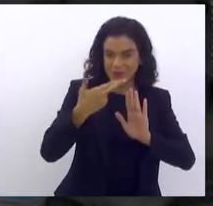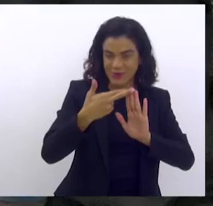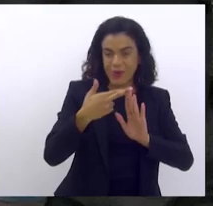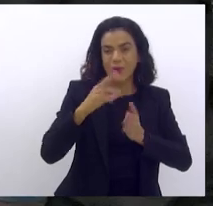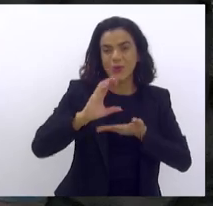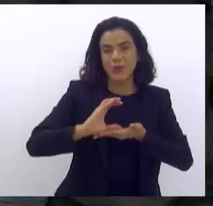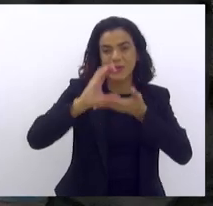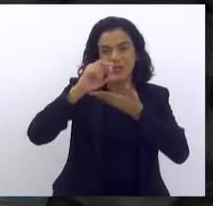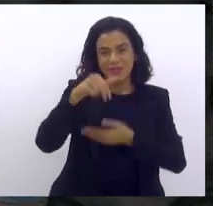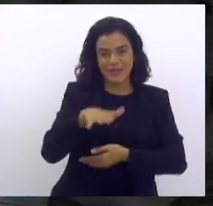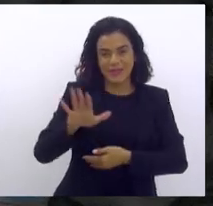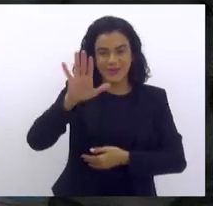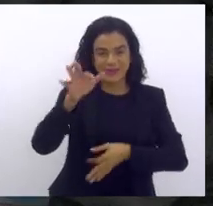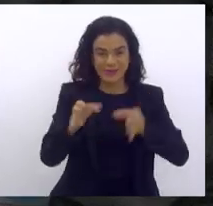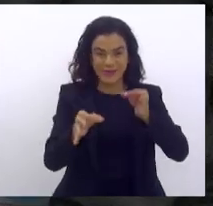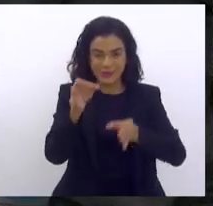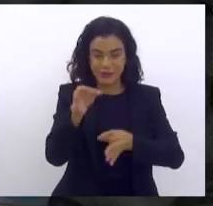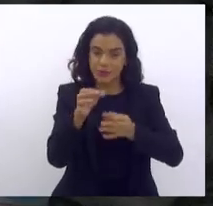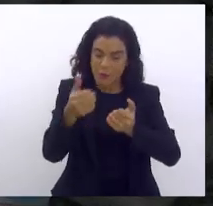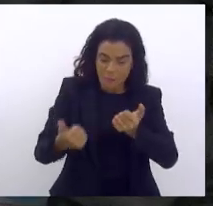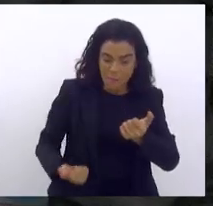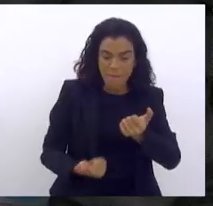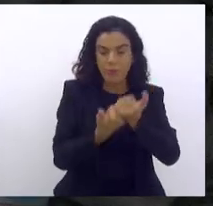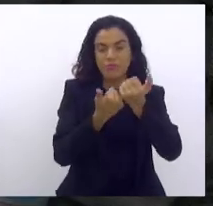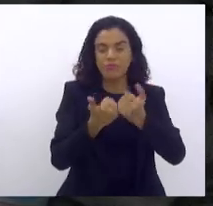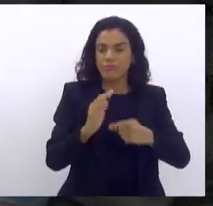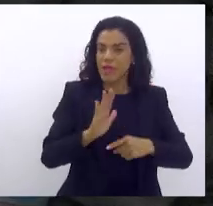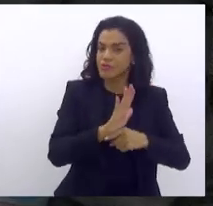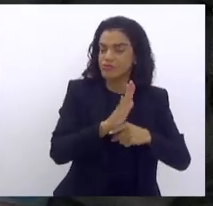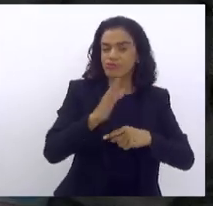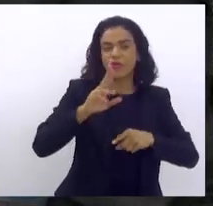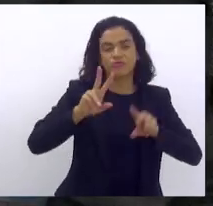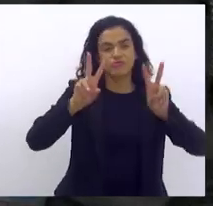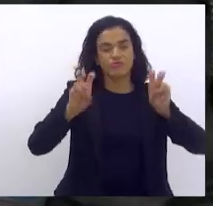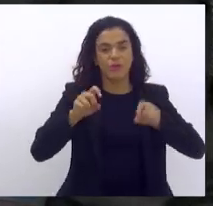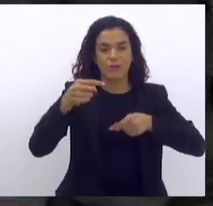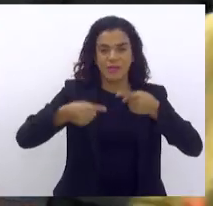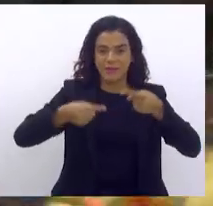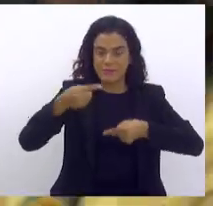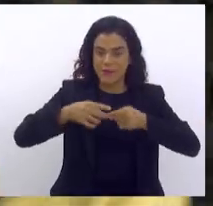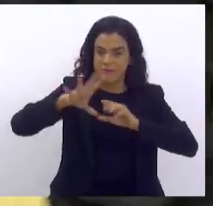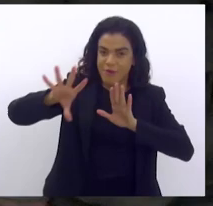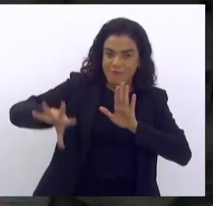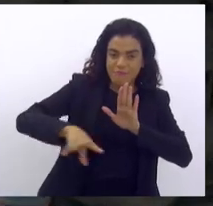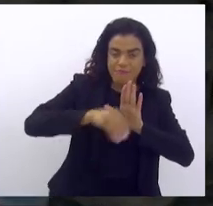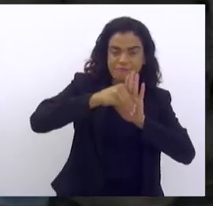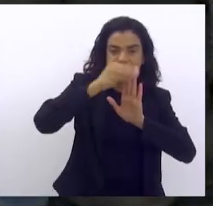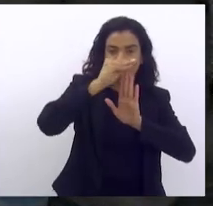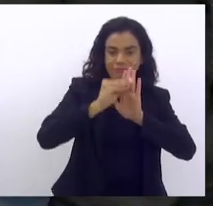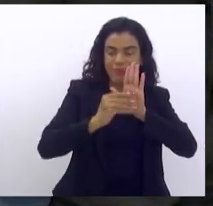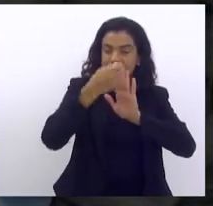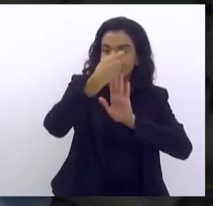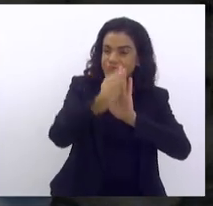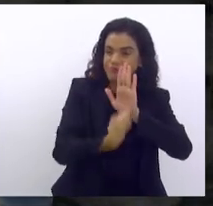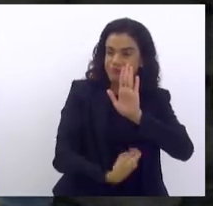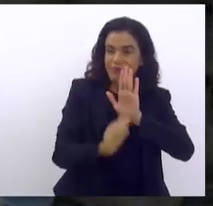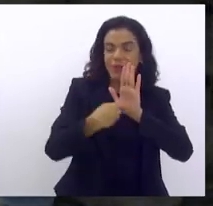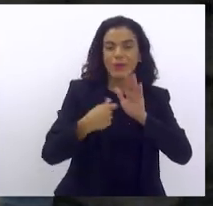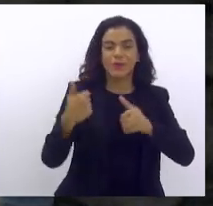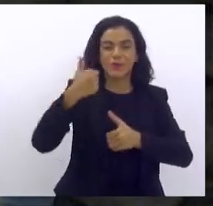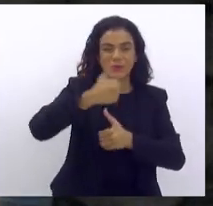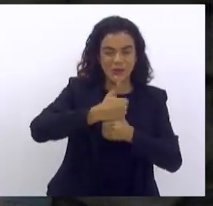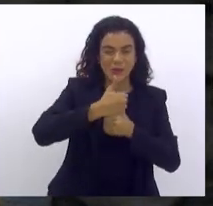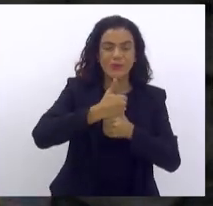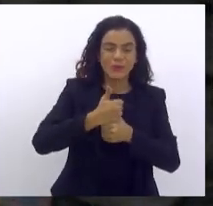Conselho Nacional de Justiça, que contribuiu muito com esse debate, que foi incorporado também ao substitutivo do projeto, para que a